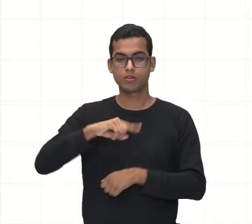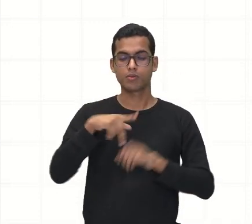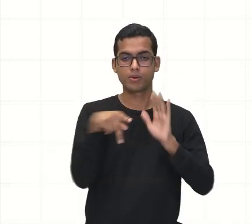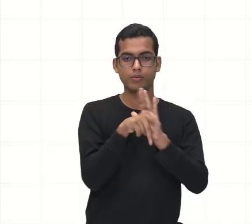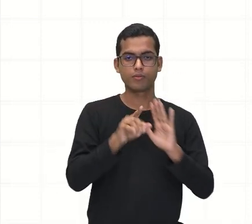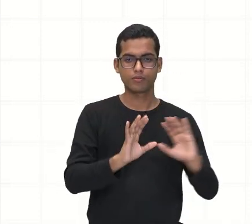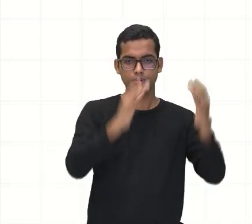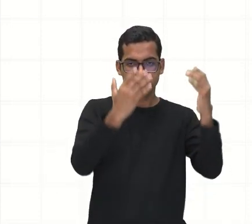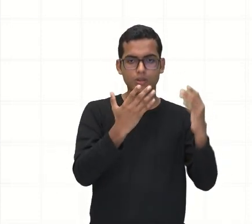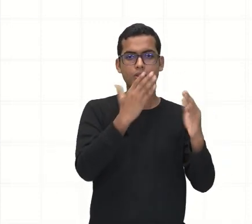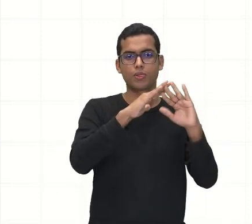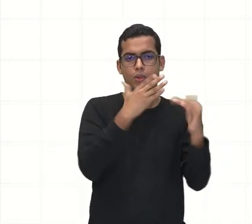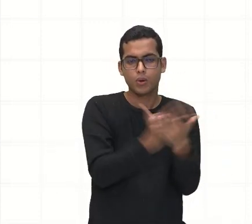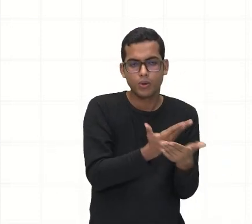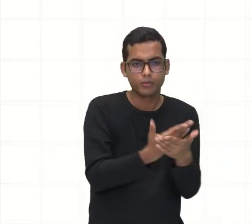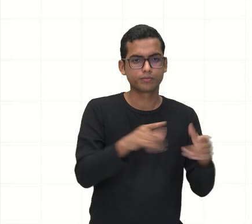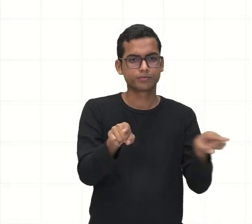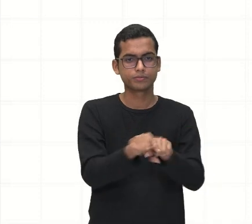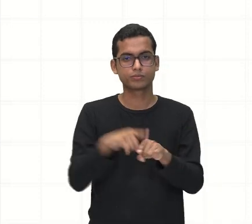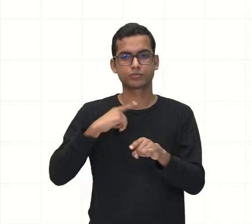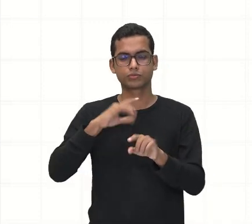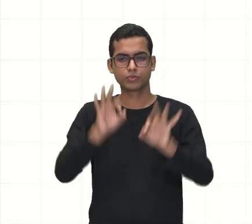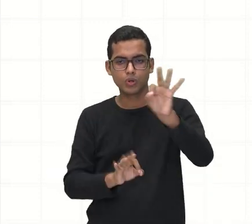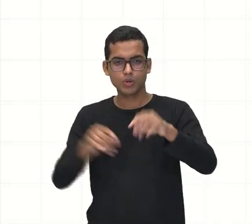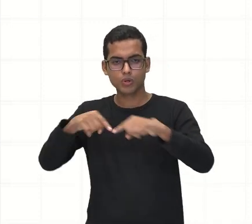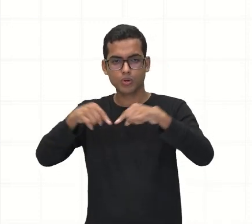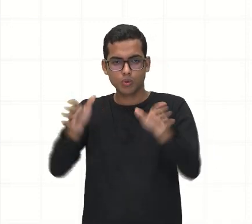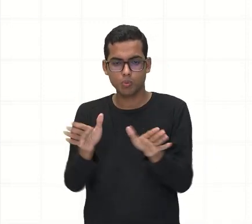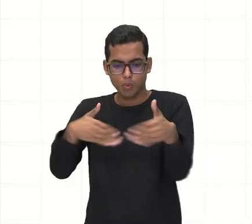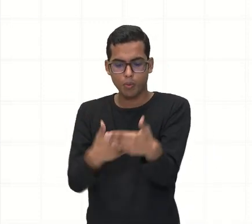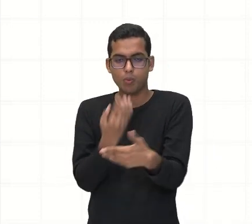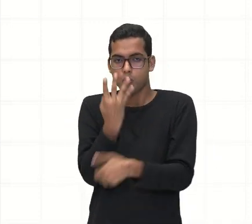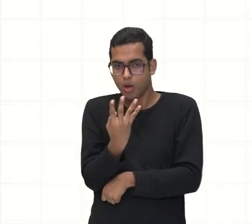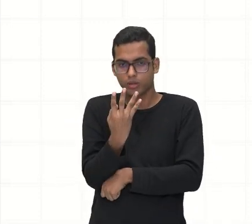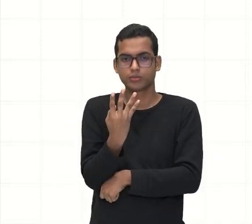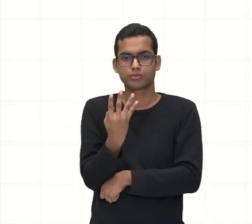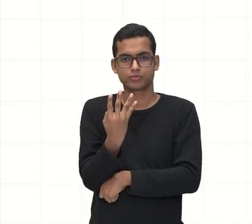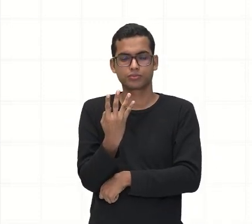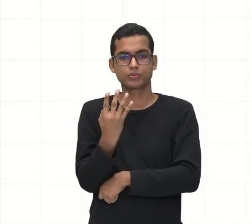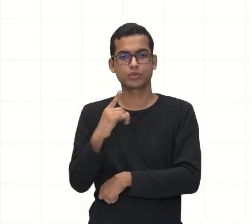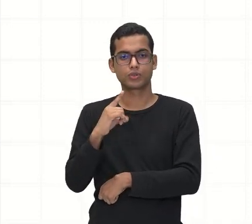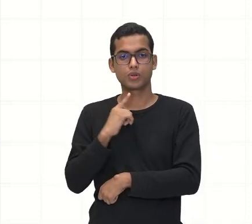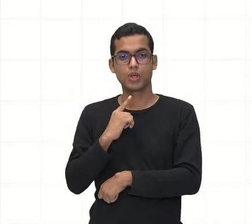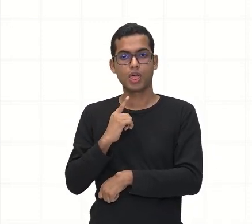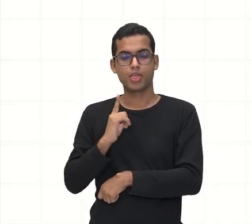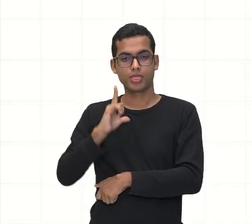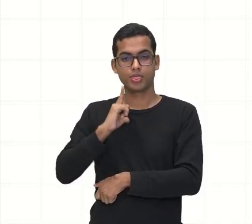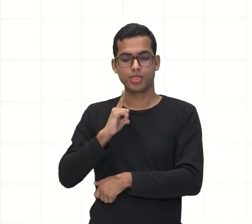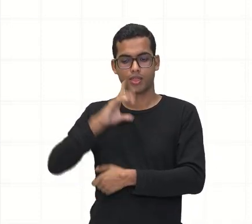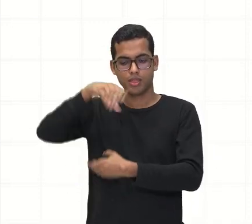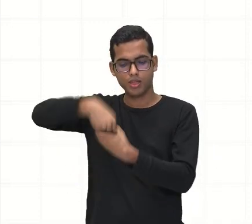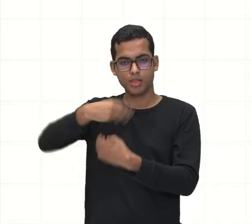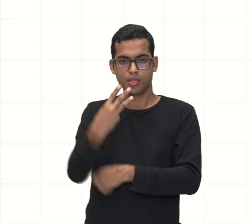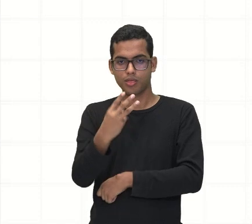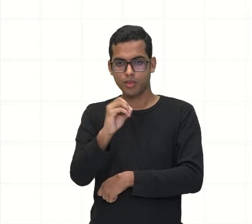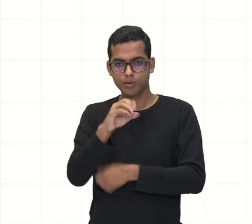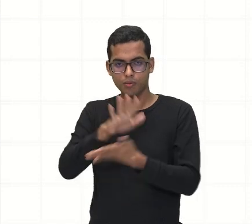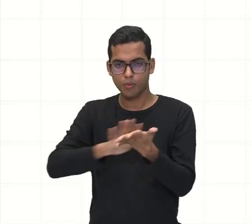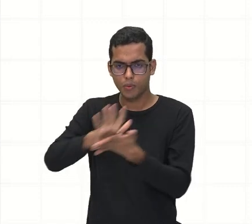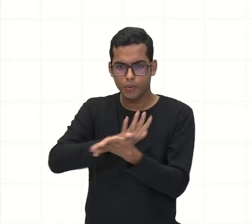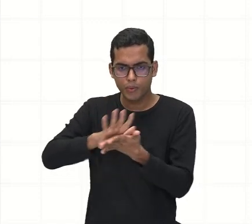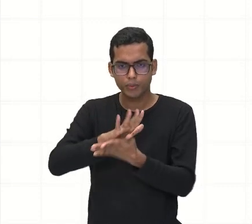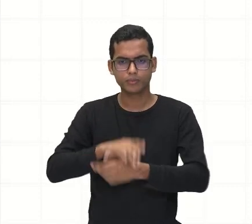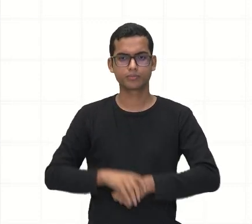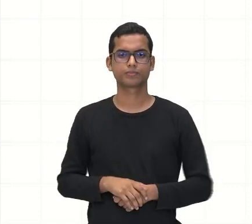caixas com brigadeiros. Você vai marcar aqui informações que são importantes, né? Isso aí é uma dica para você. Sempre que vai resolver uma situação,